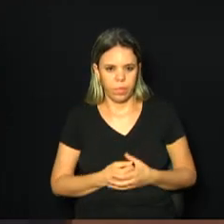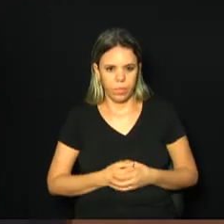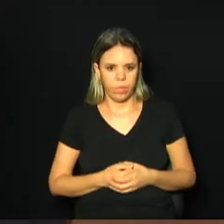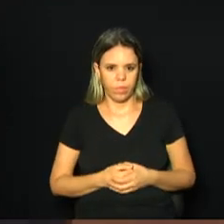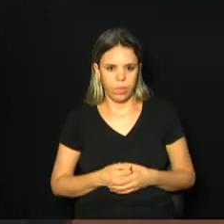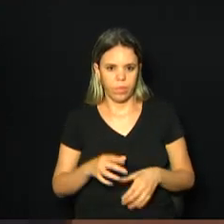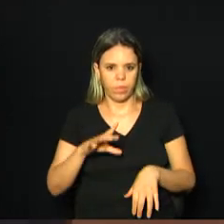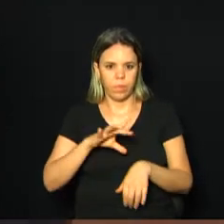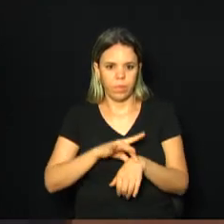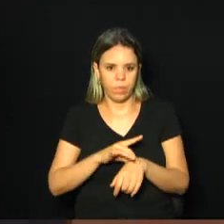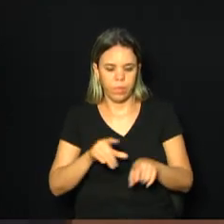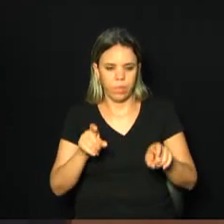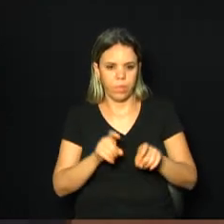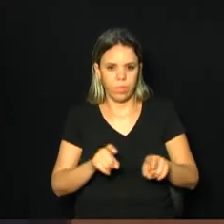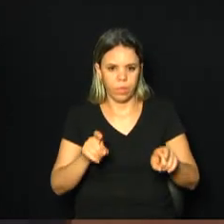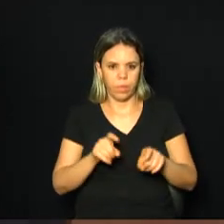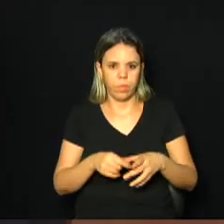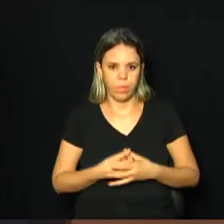segurança da informação.